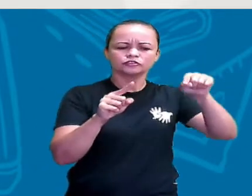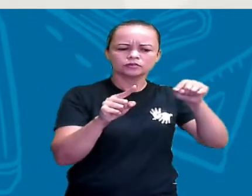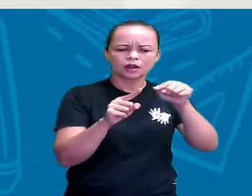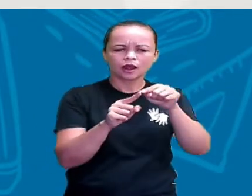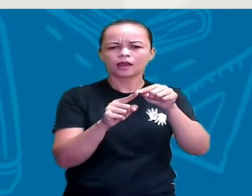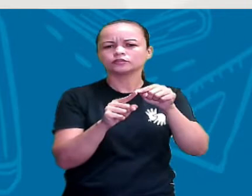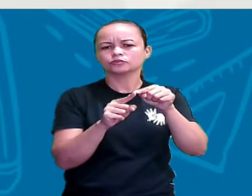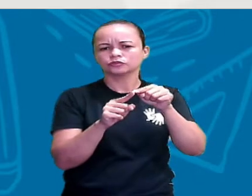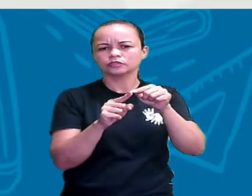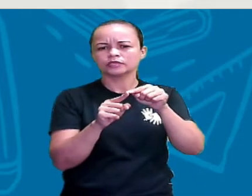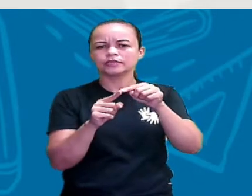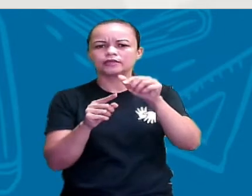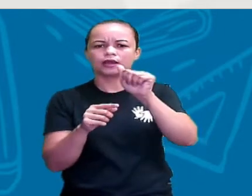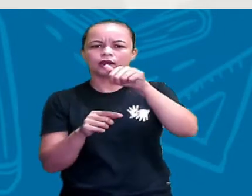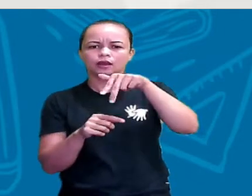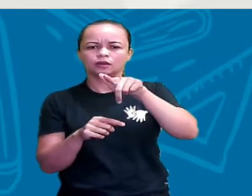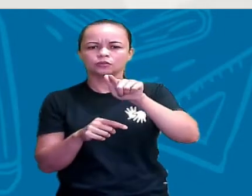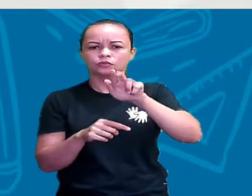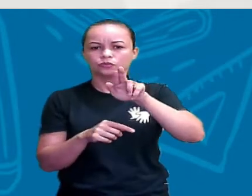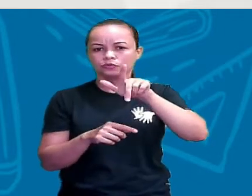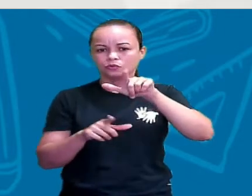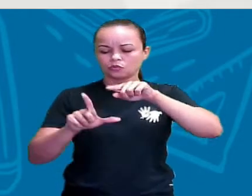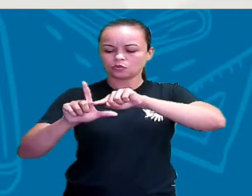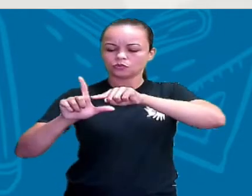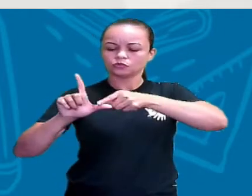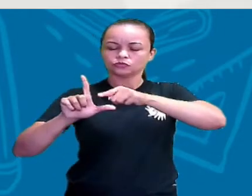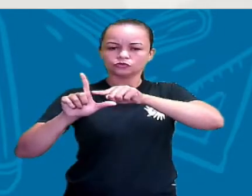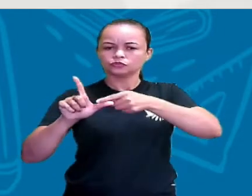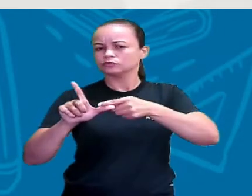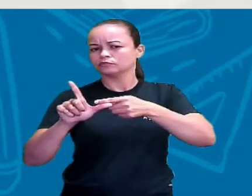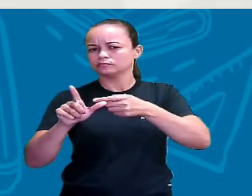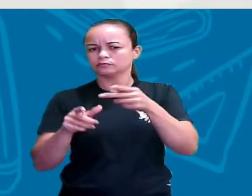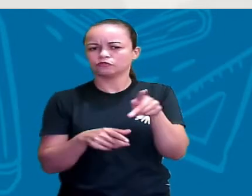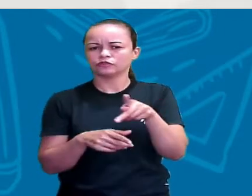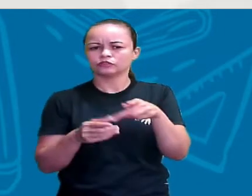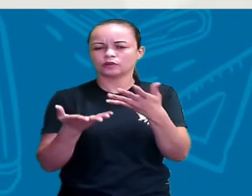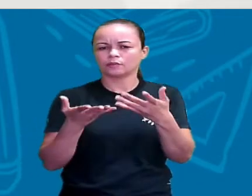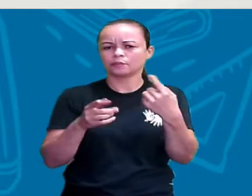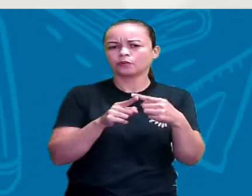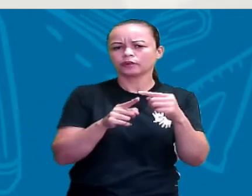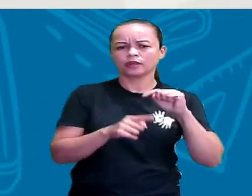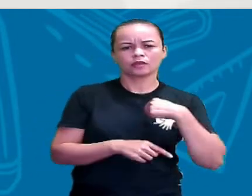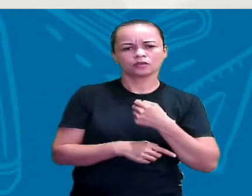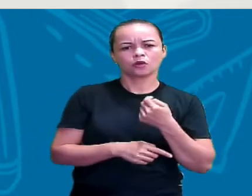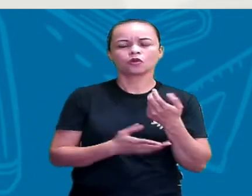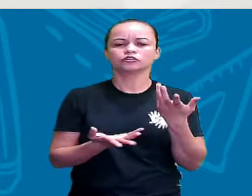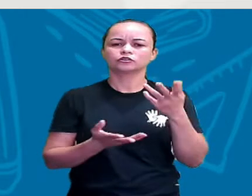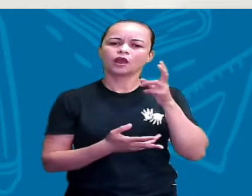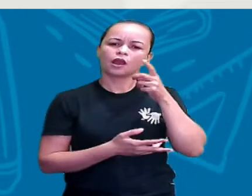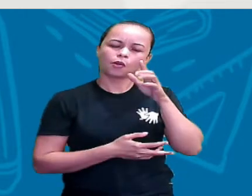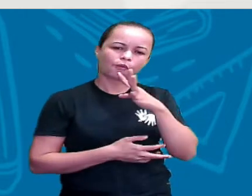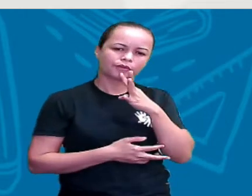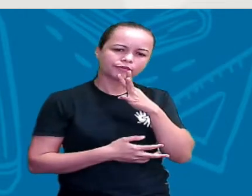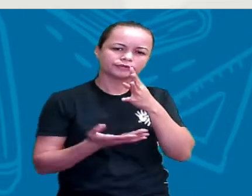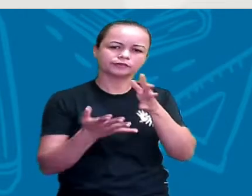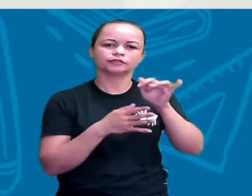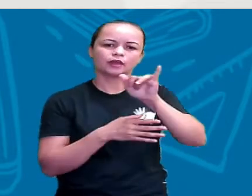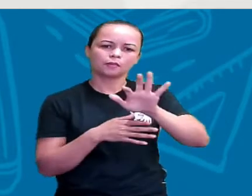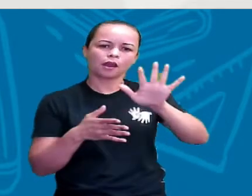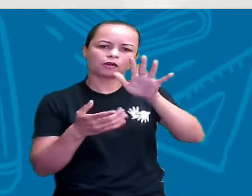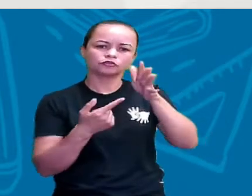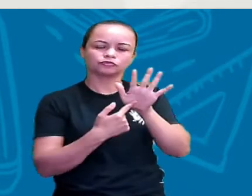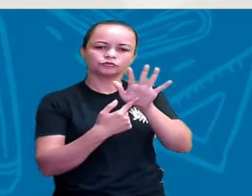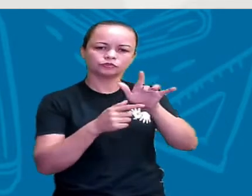ângulos? Porque nós já conhecemos a figura do triângulo, não é isso? E sabemos o seguinte, o triângulo,